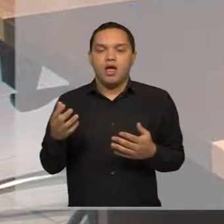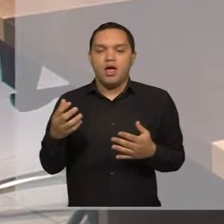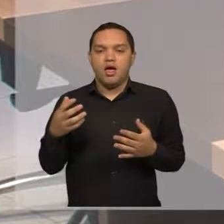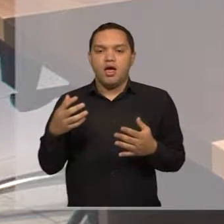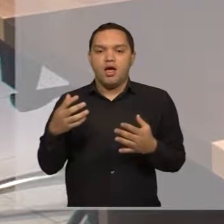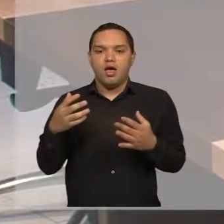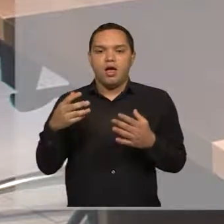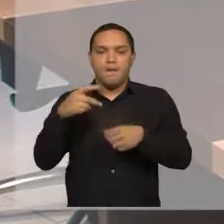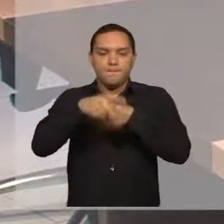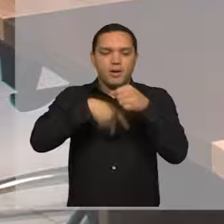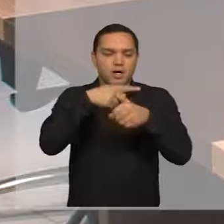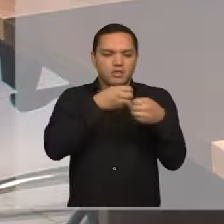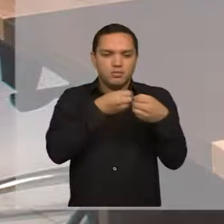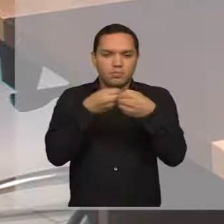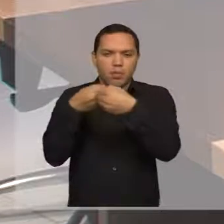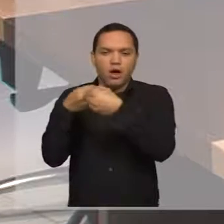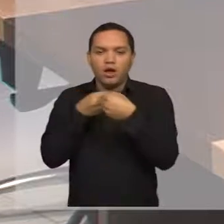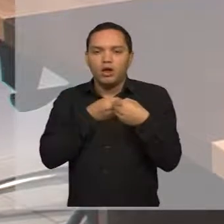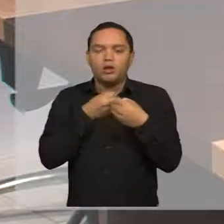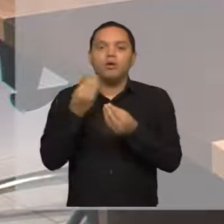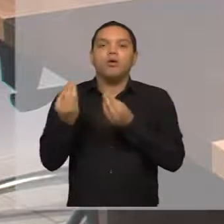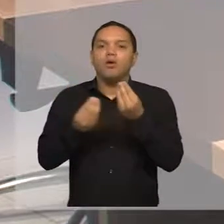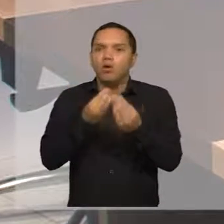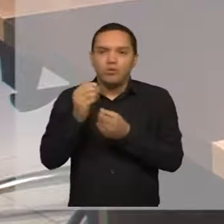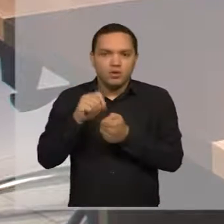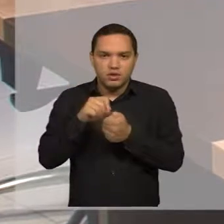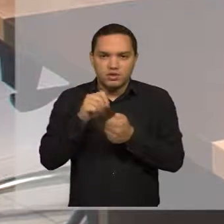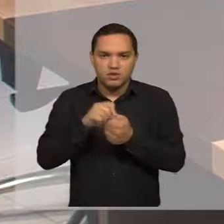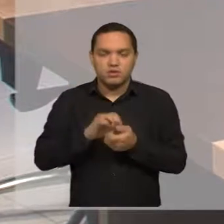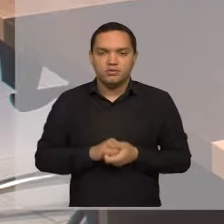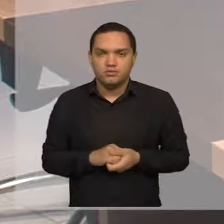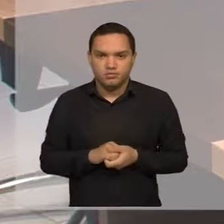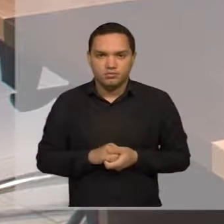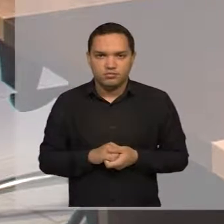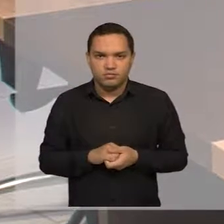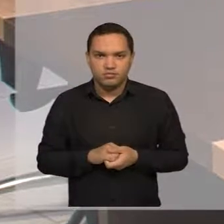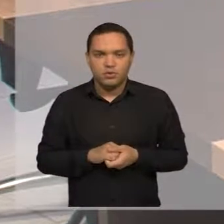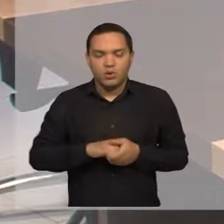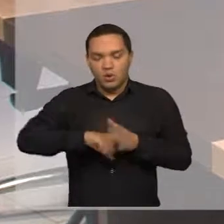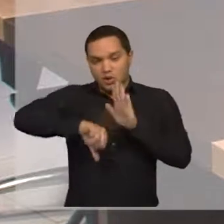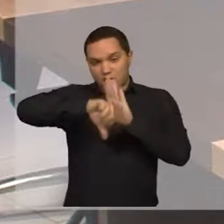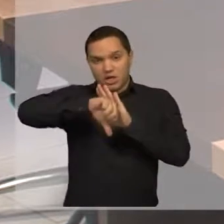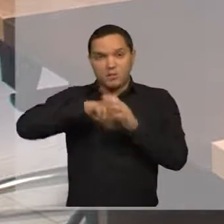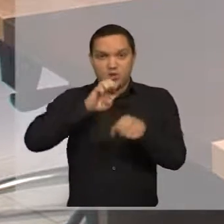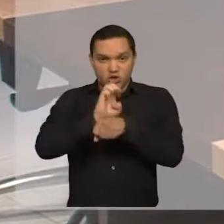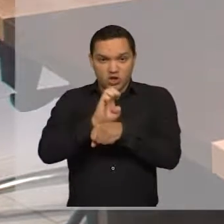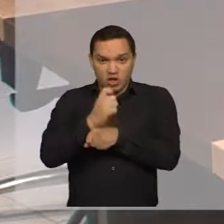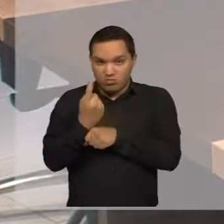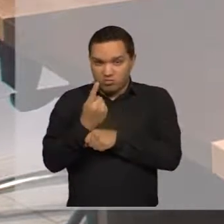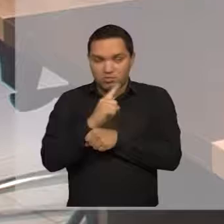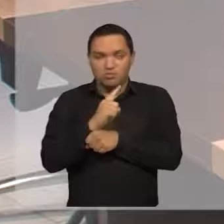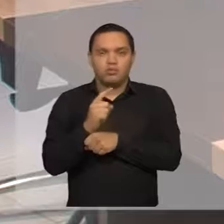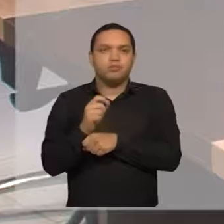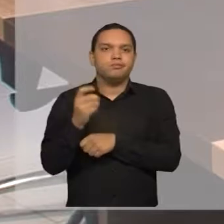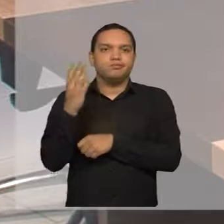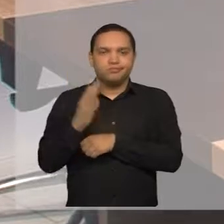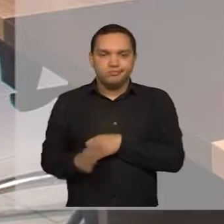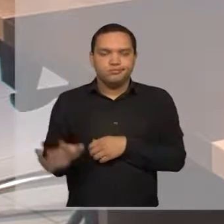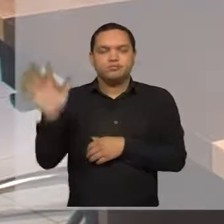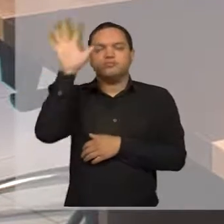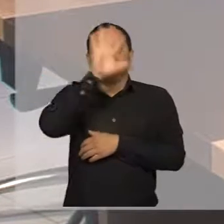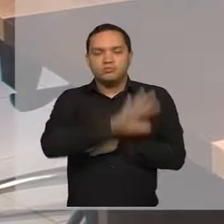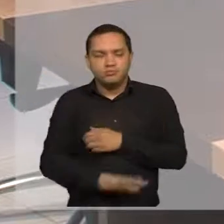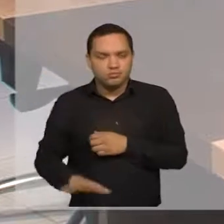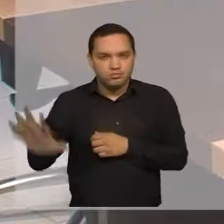agora? O crime não é mais estadual, não é mais estadual, estadual. É nacional. Né? E a gente tem os limites das polícias estaduais. Né? A